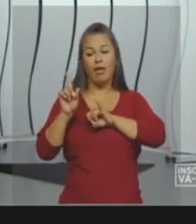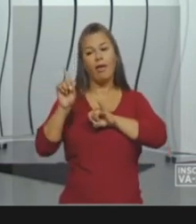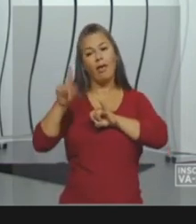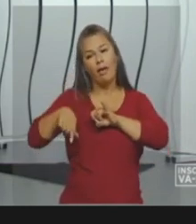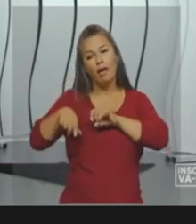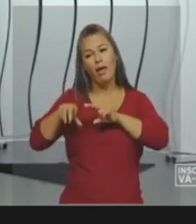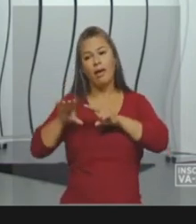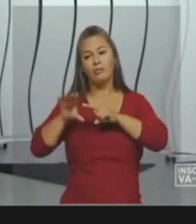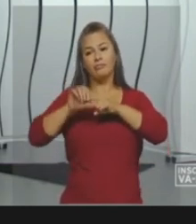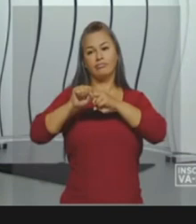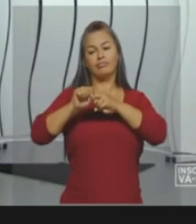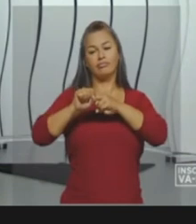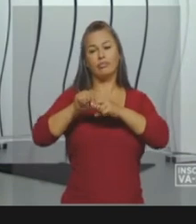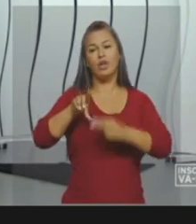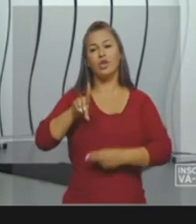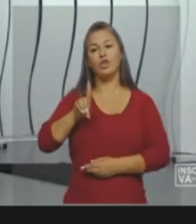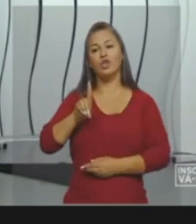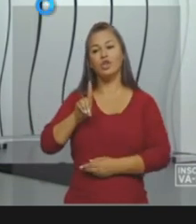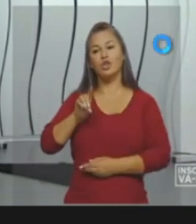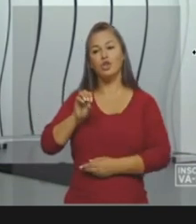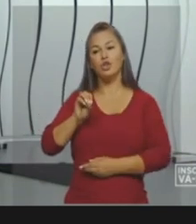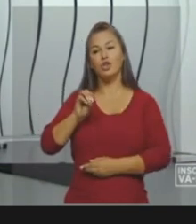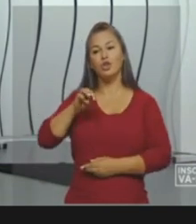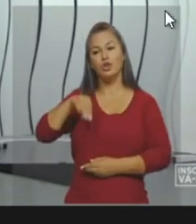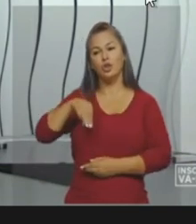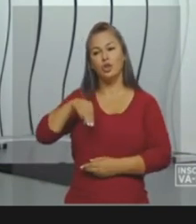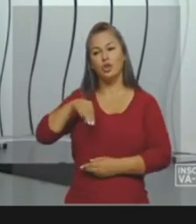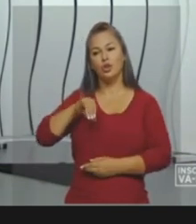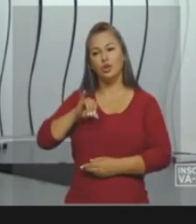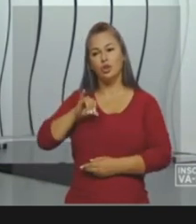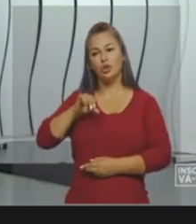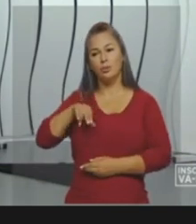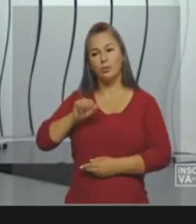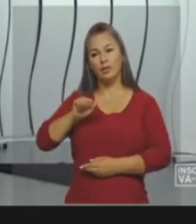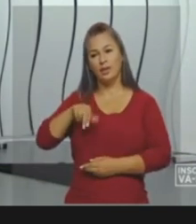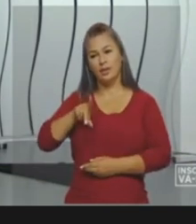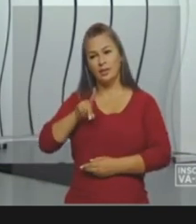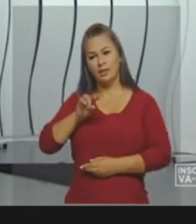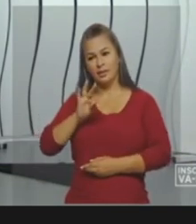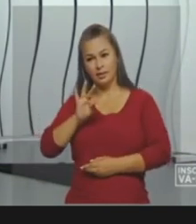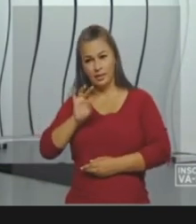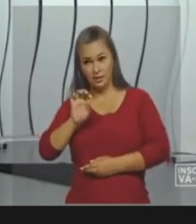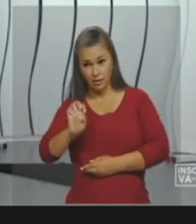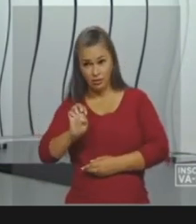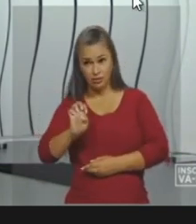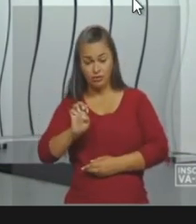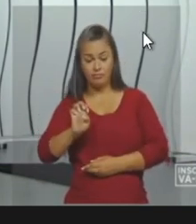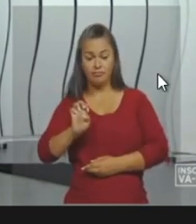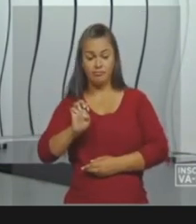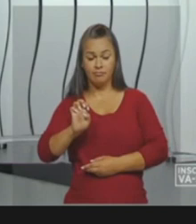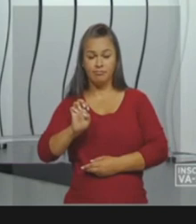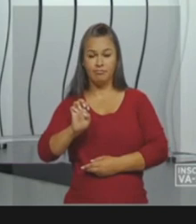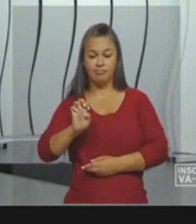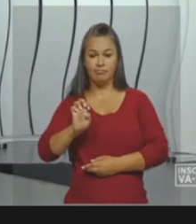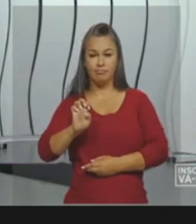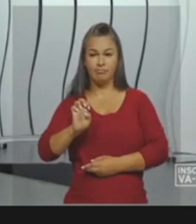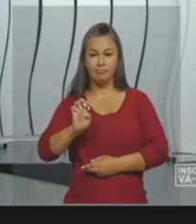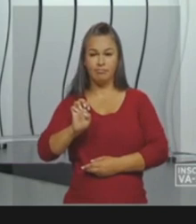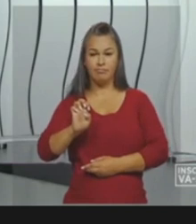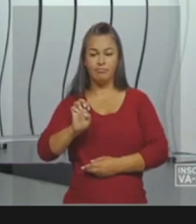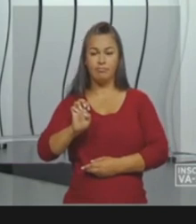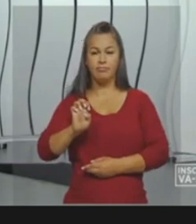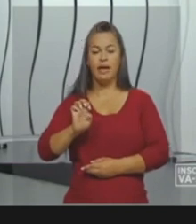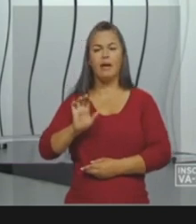o IA e o IB, ó, entre eles não tem dominância. Um não domina o outro. E aí a gente